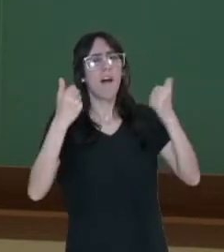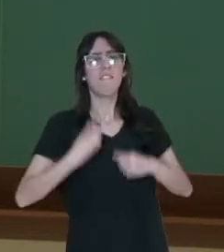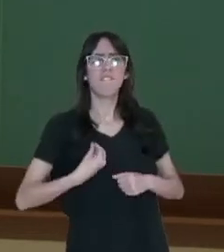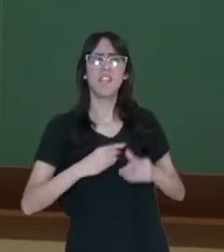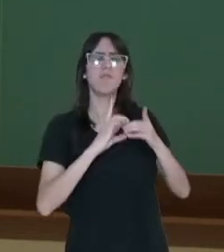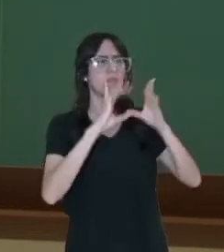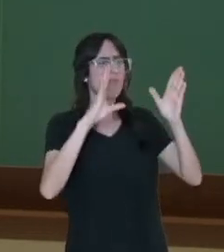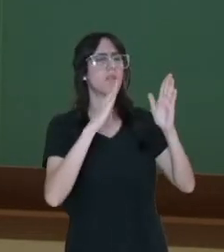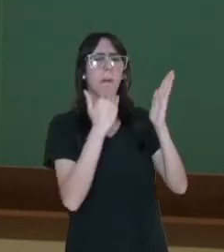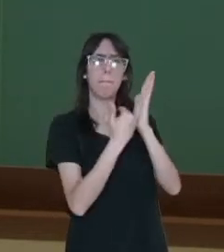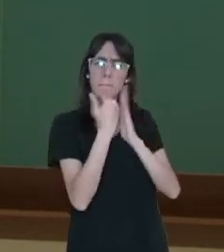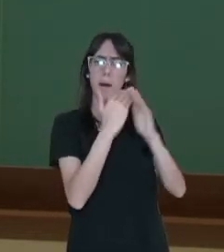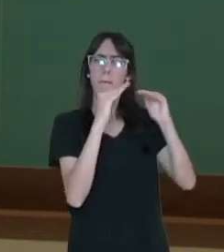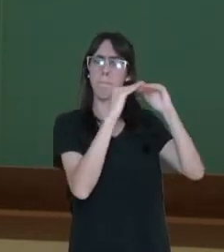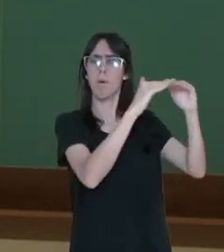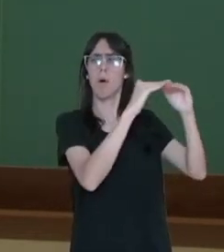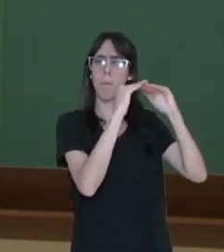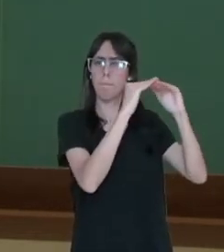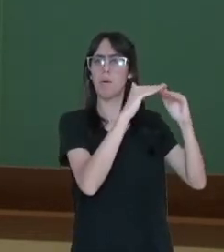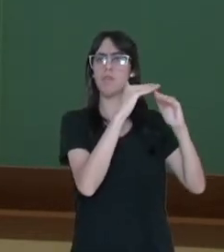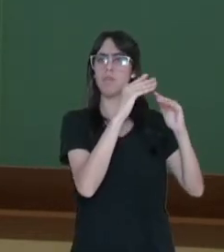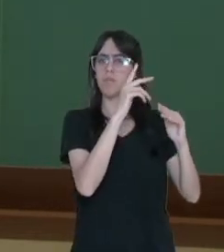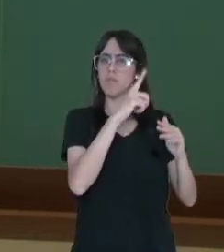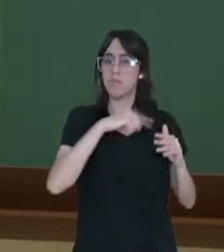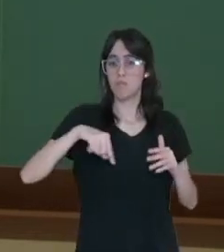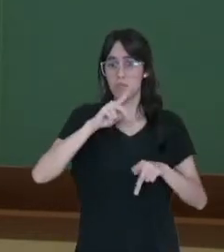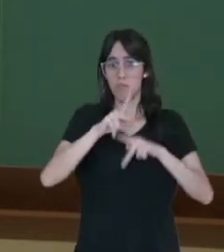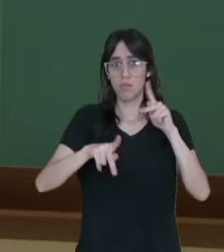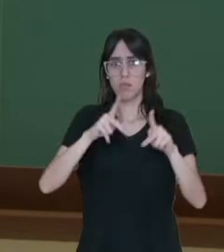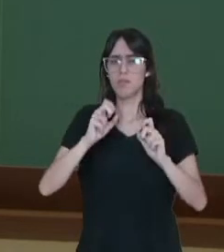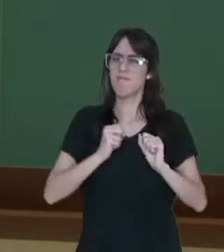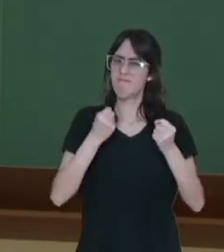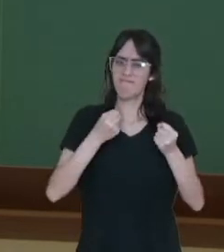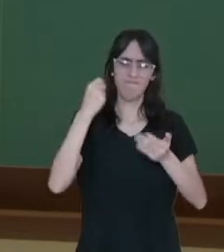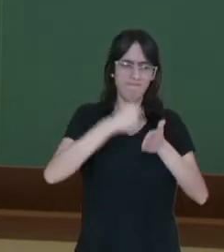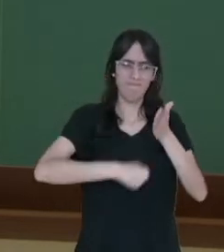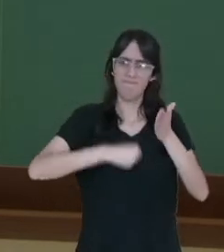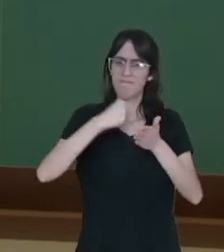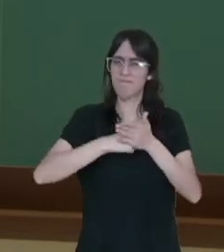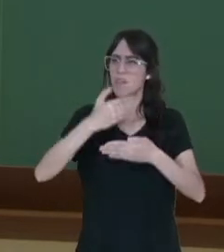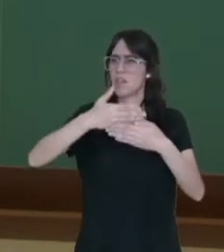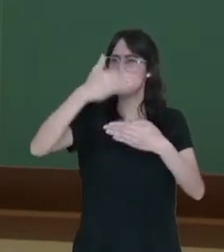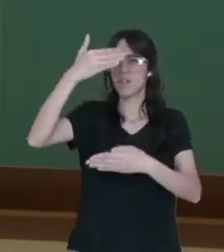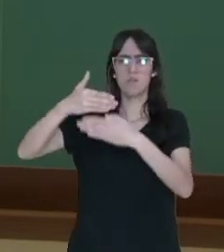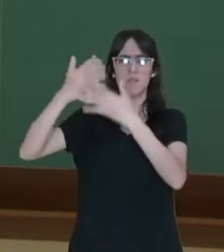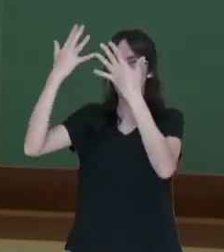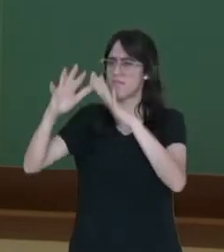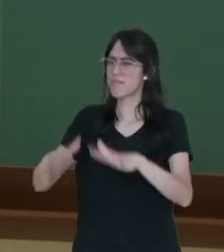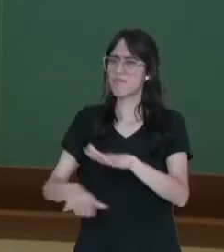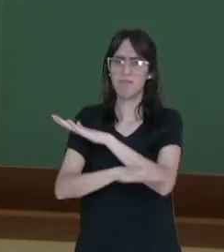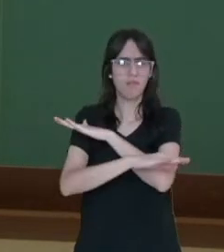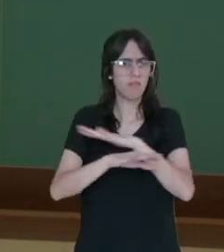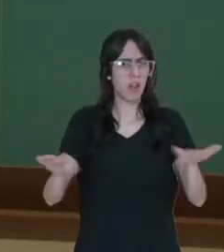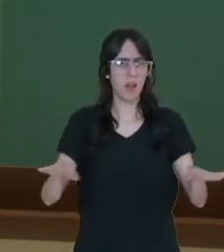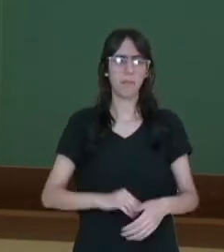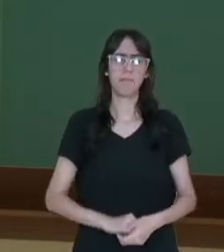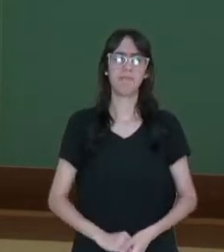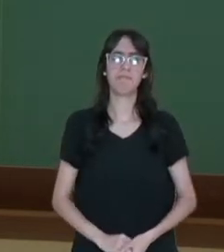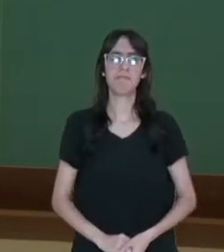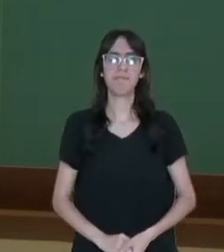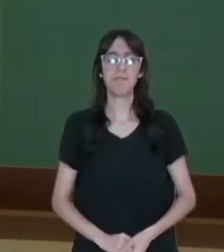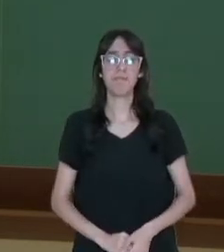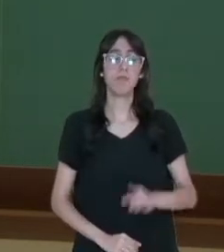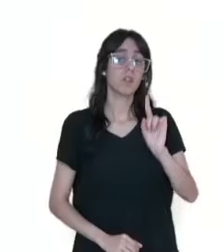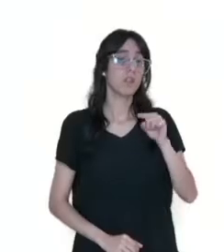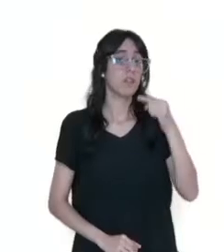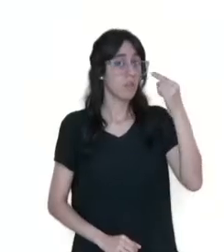ajudou a convencer a população a lutar pelo fim do Muro de Berlim, pelo fim da divisão da Alemanha.